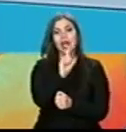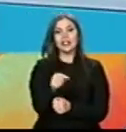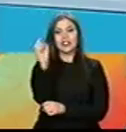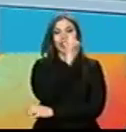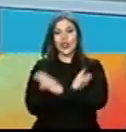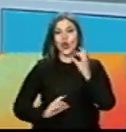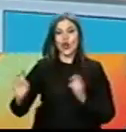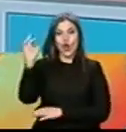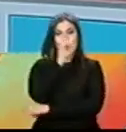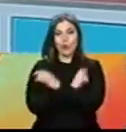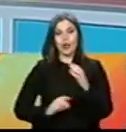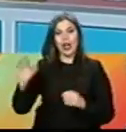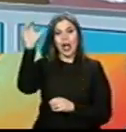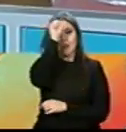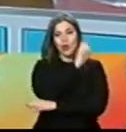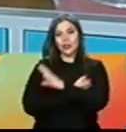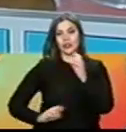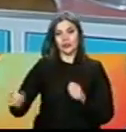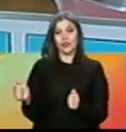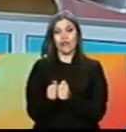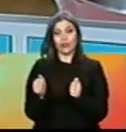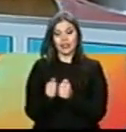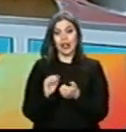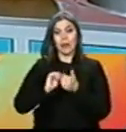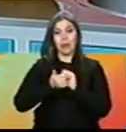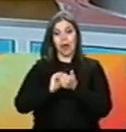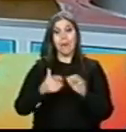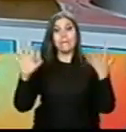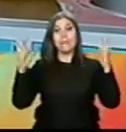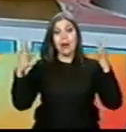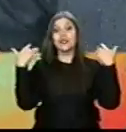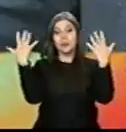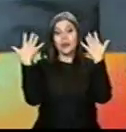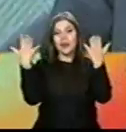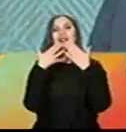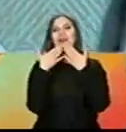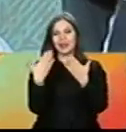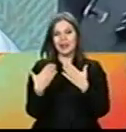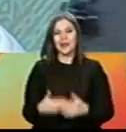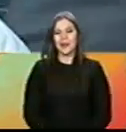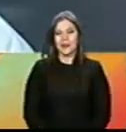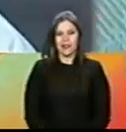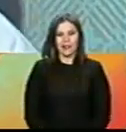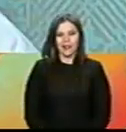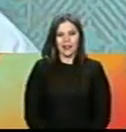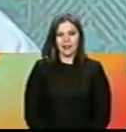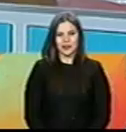europeu. Título europeu, campeão europeu. Exatamente. De futsal. Uma salva de palmas. Oh, parabéns. Bom dia. Ready.